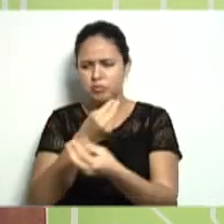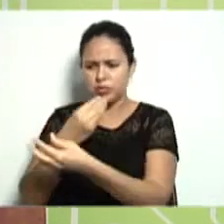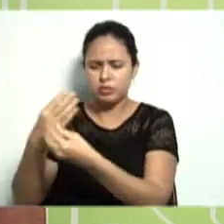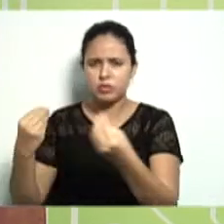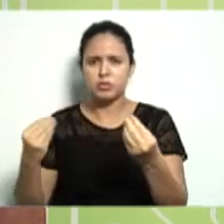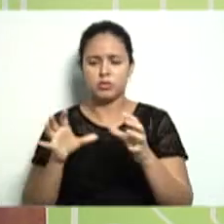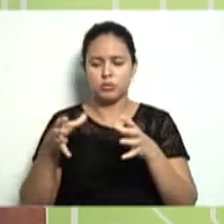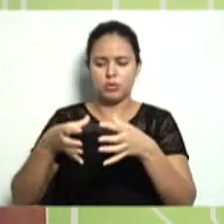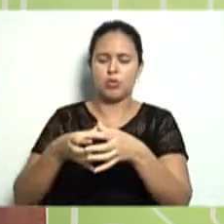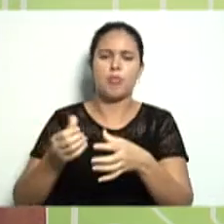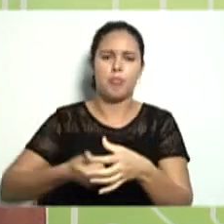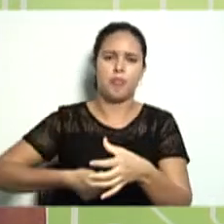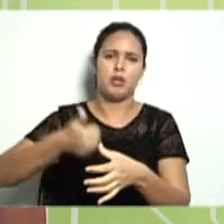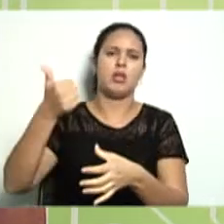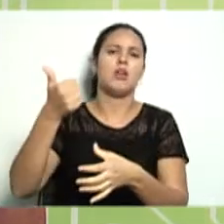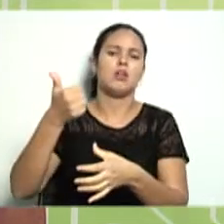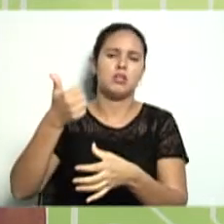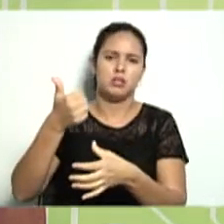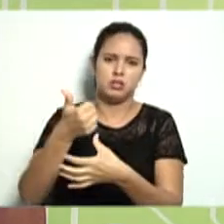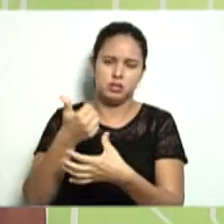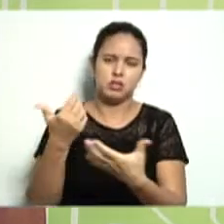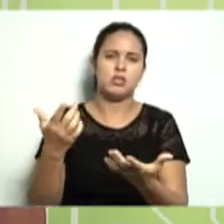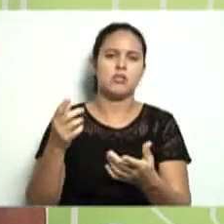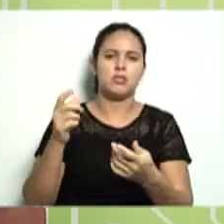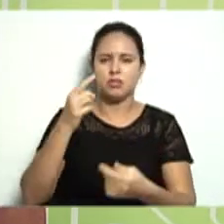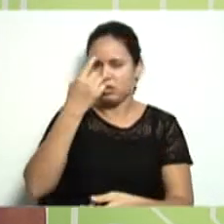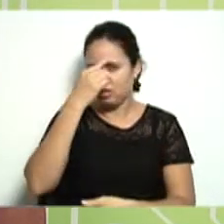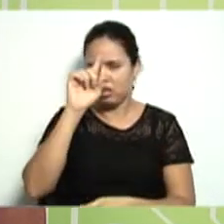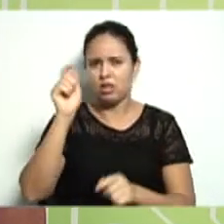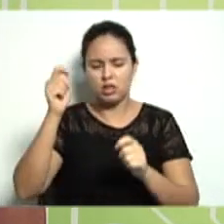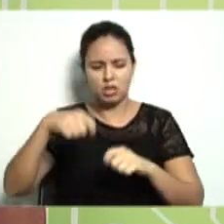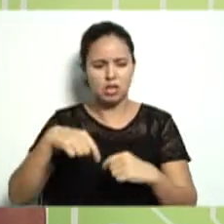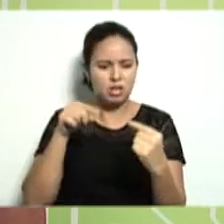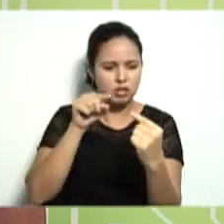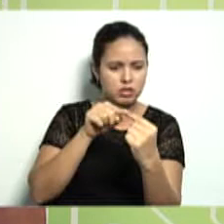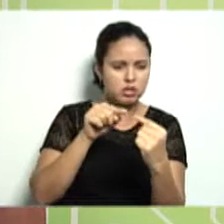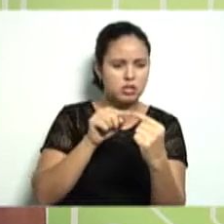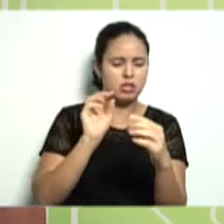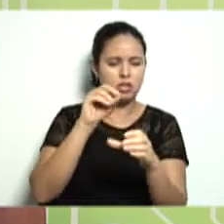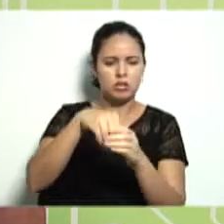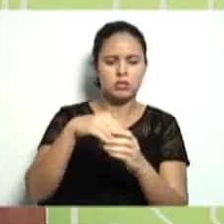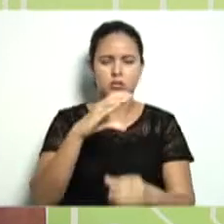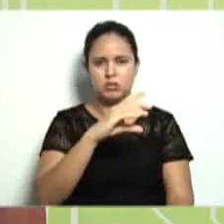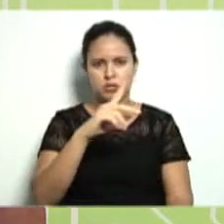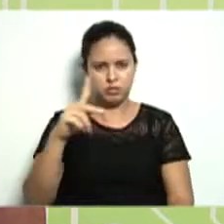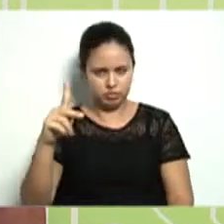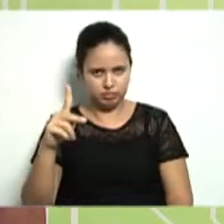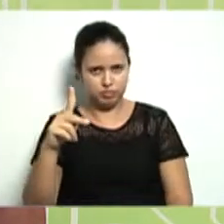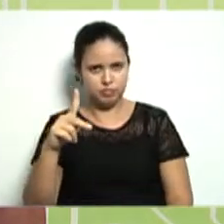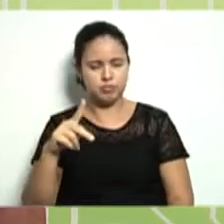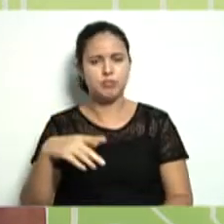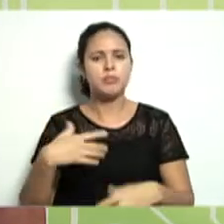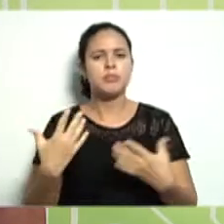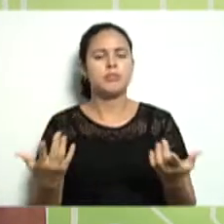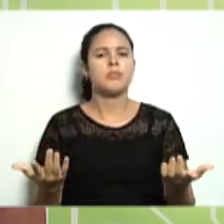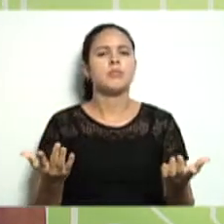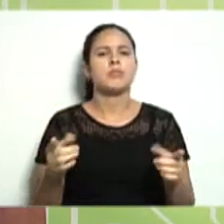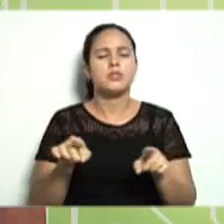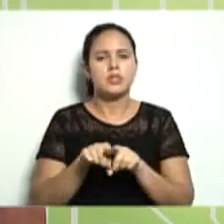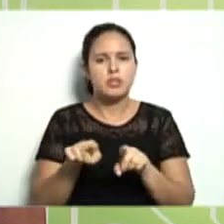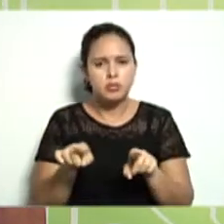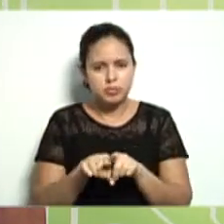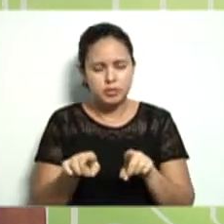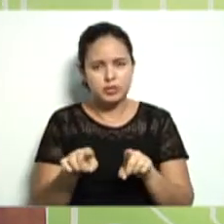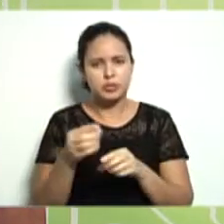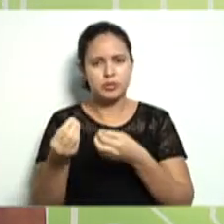ideias que podem ser implementadas e podem melhorar e ajudar a melhoria dos nossos resultados. E resultados,